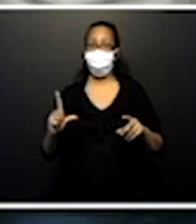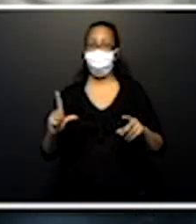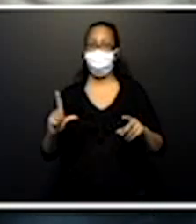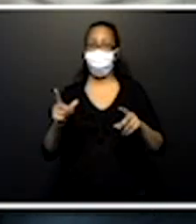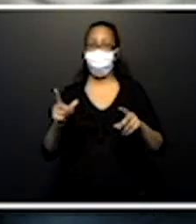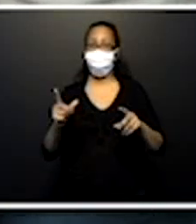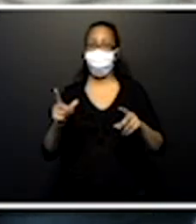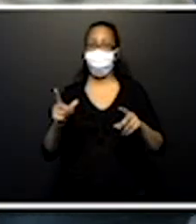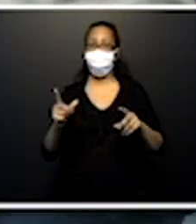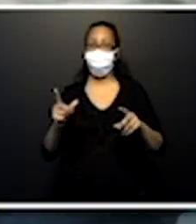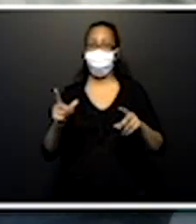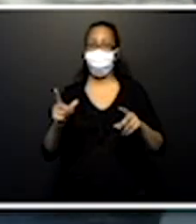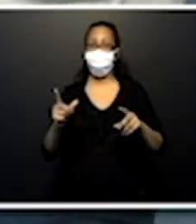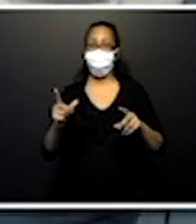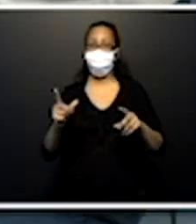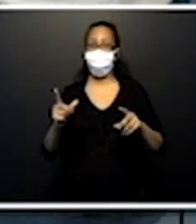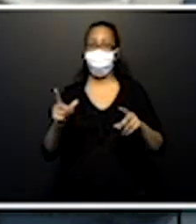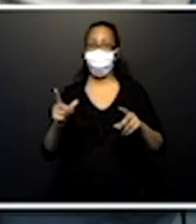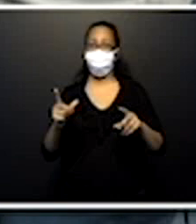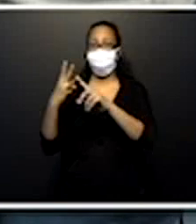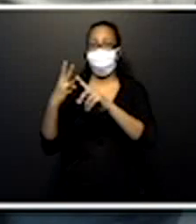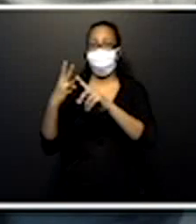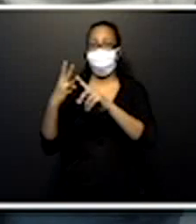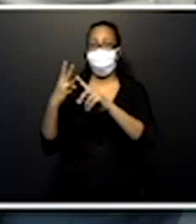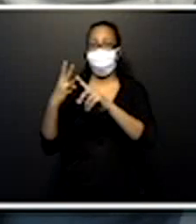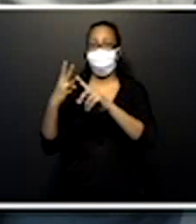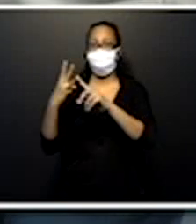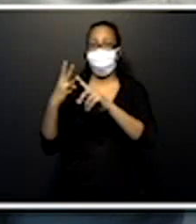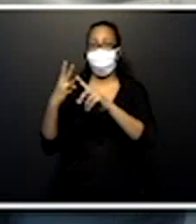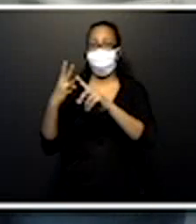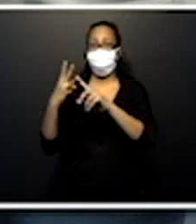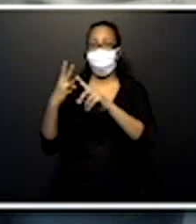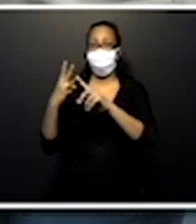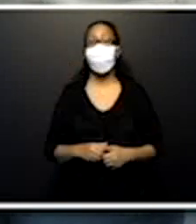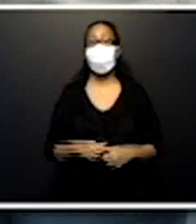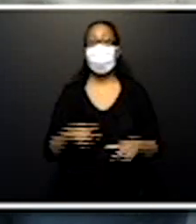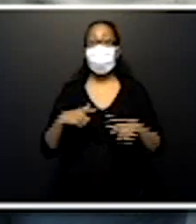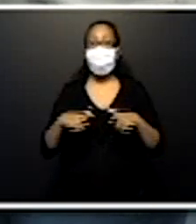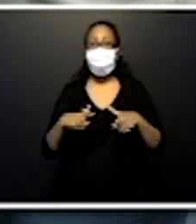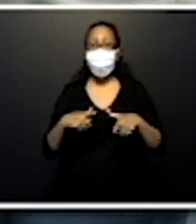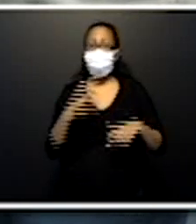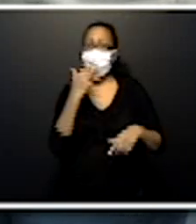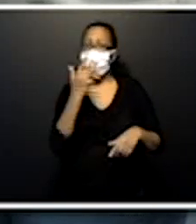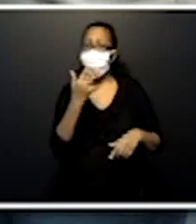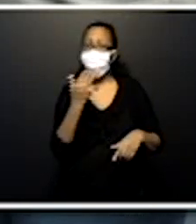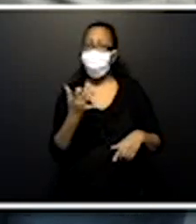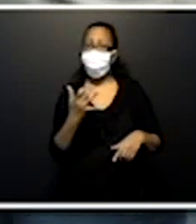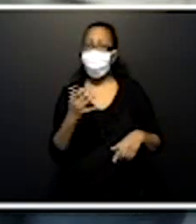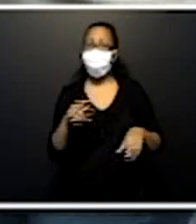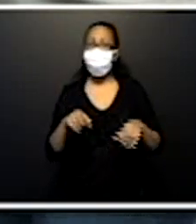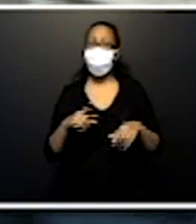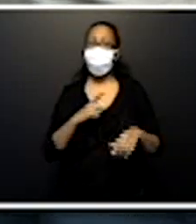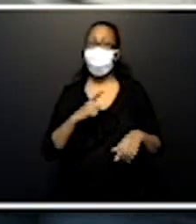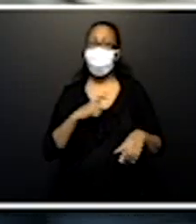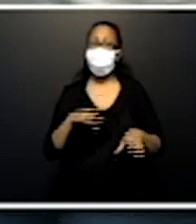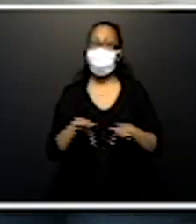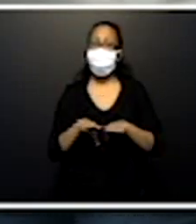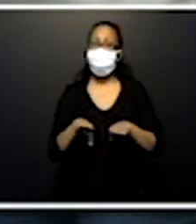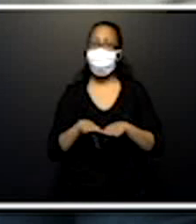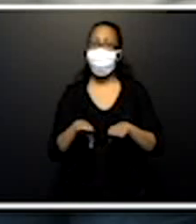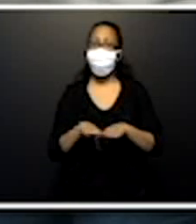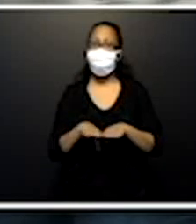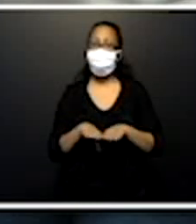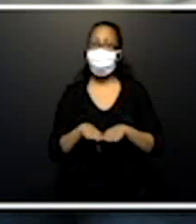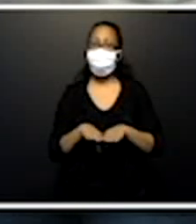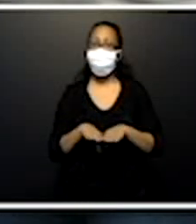verde. Além disso, de eu trabalhar com essas cores, eu tenho também uma coisa que nós chamamos